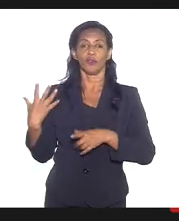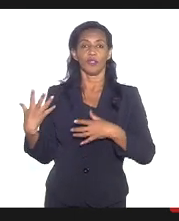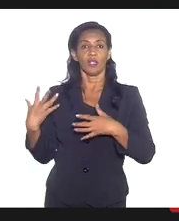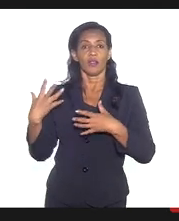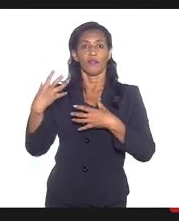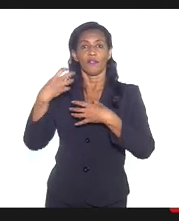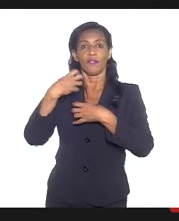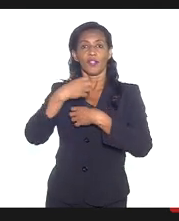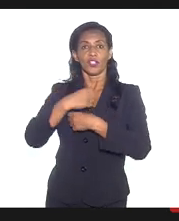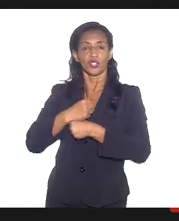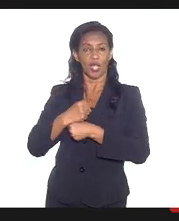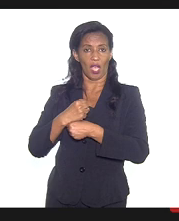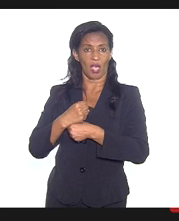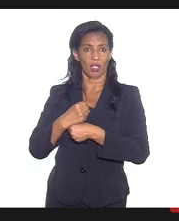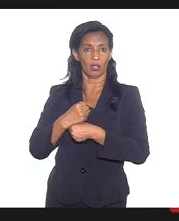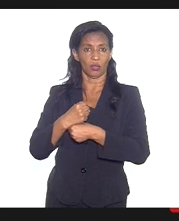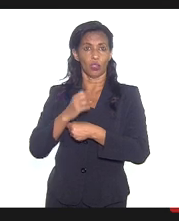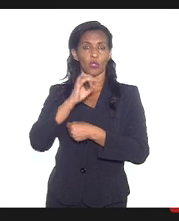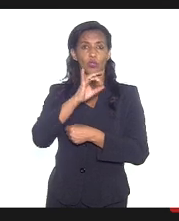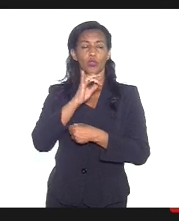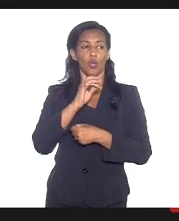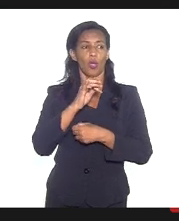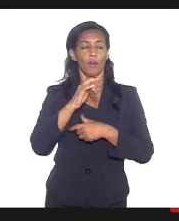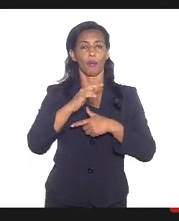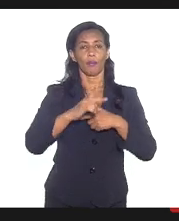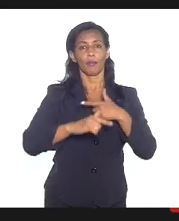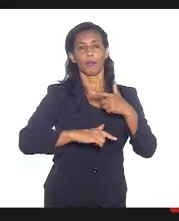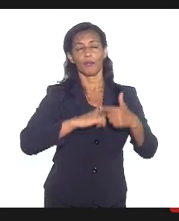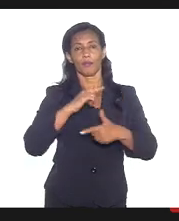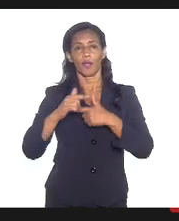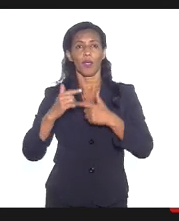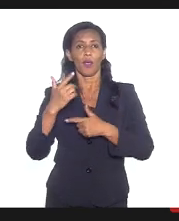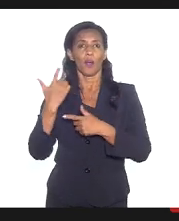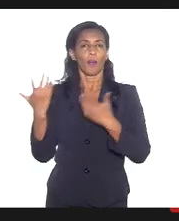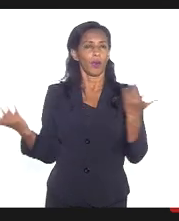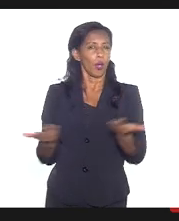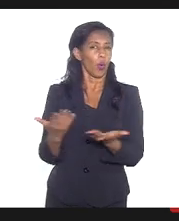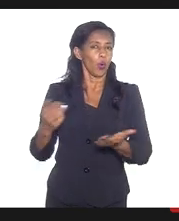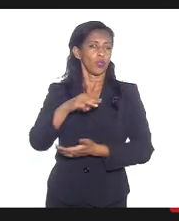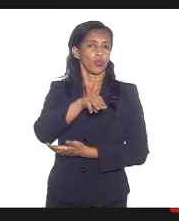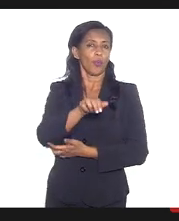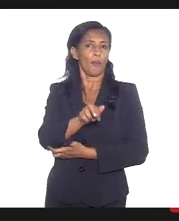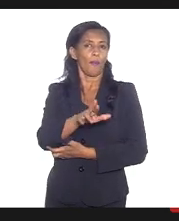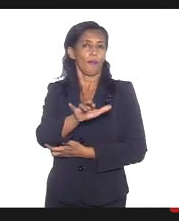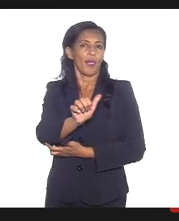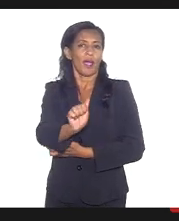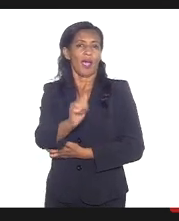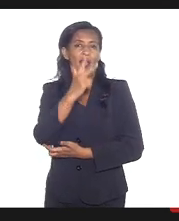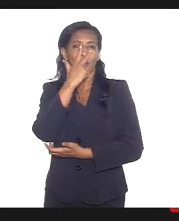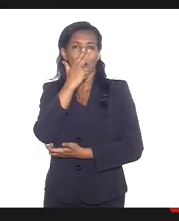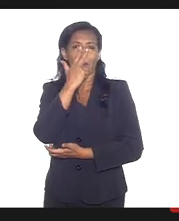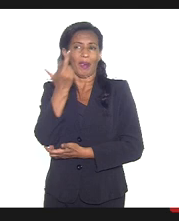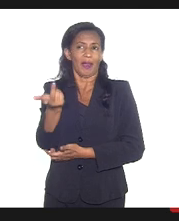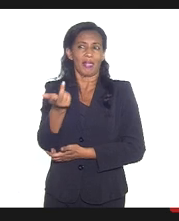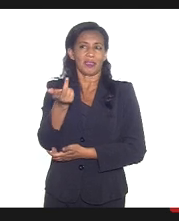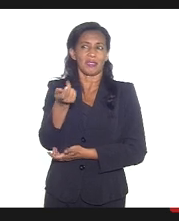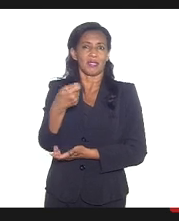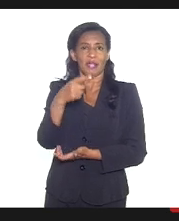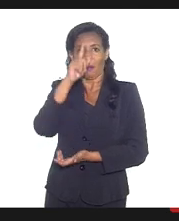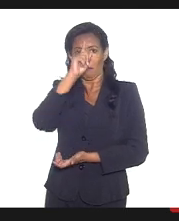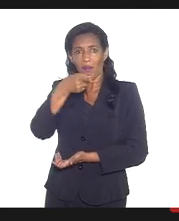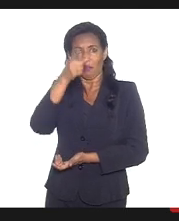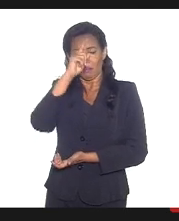dizer assim, nas situações somente dadas pelo mercado, porque aparentemente o mercado está dando as cartas e a gente está,